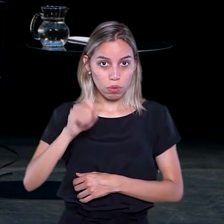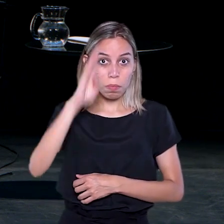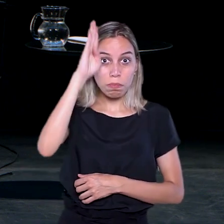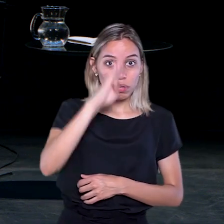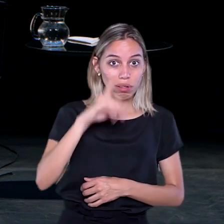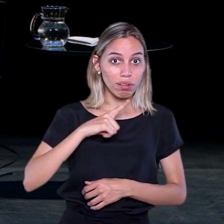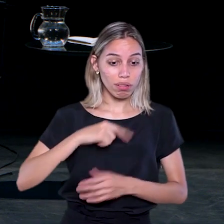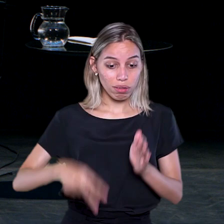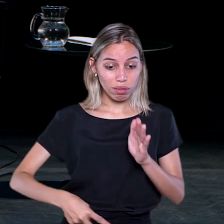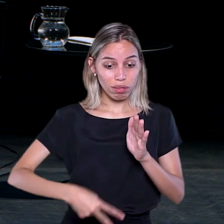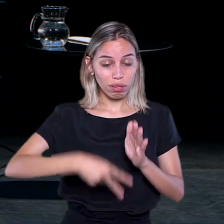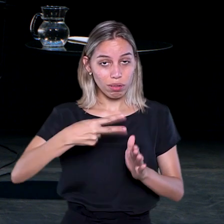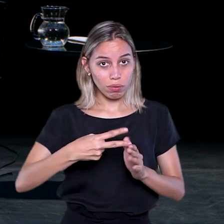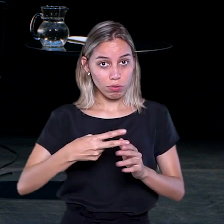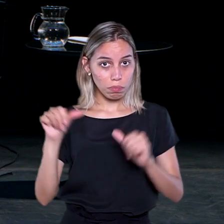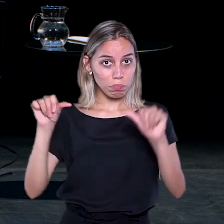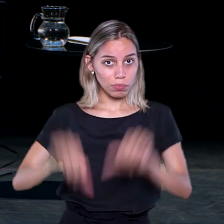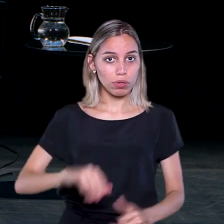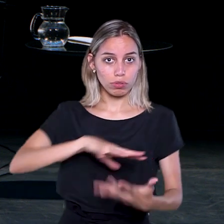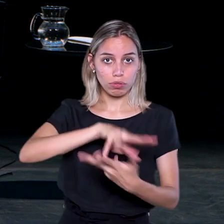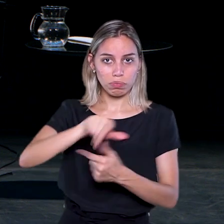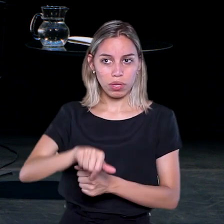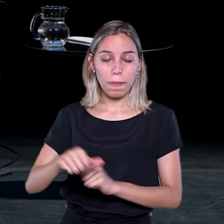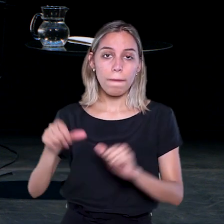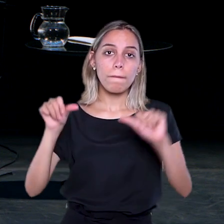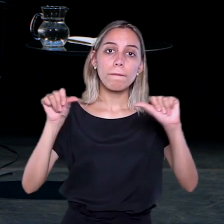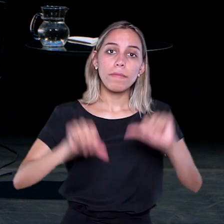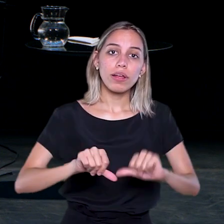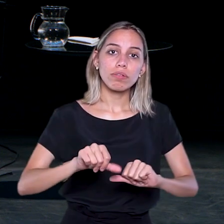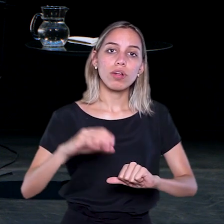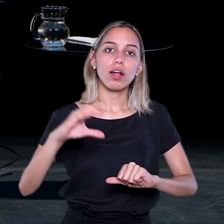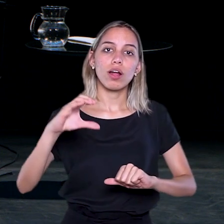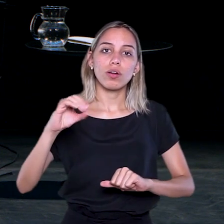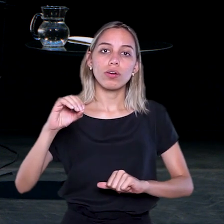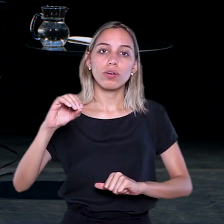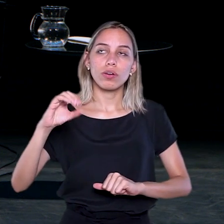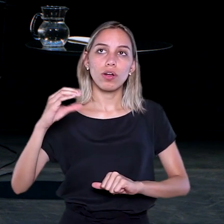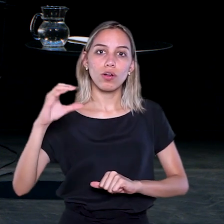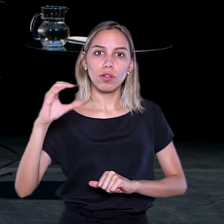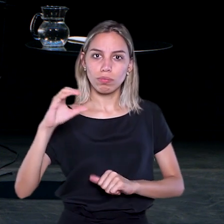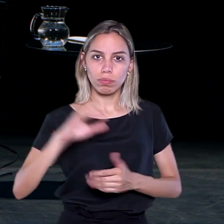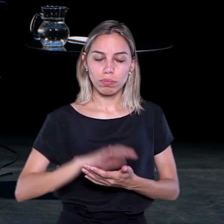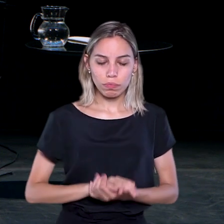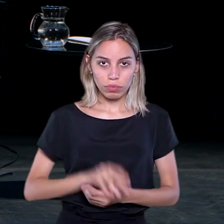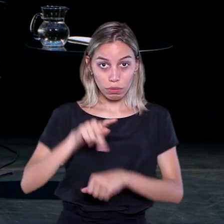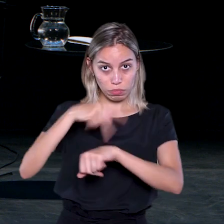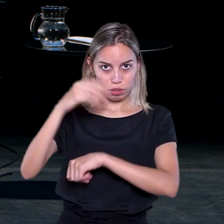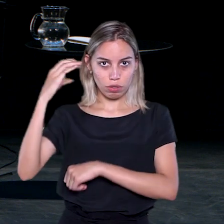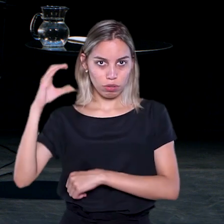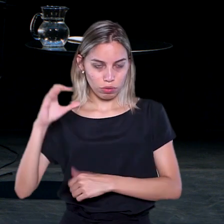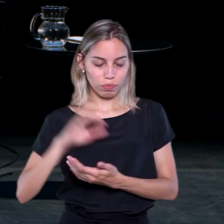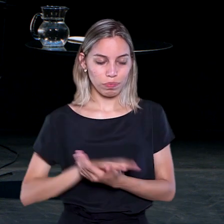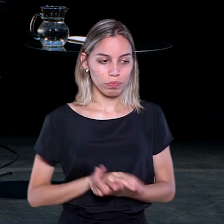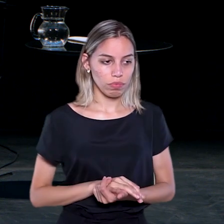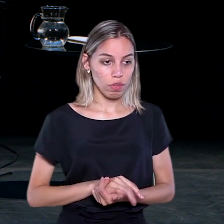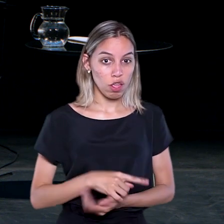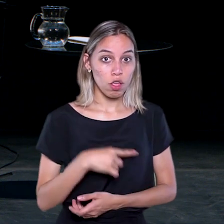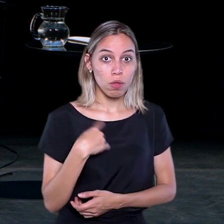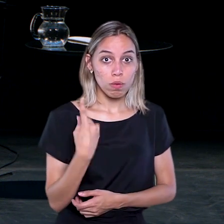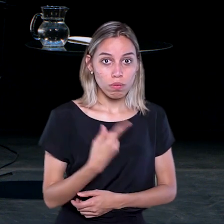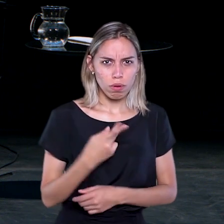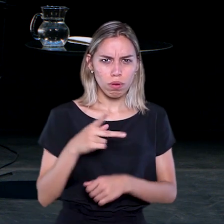pior colocação do mundo, perdendo apenas para a Colômbia. No nosso país, precisamos